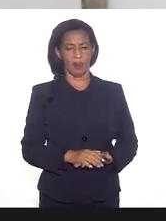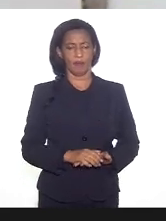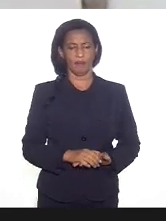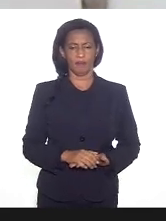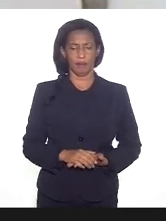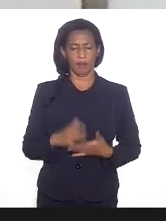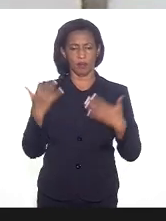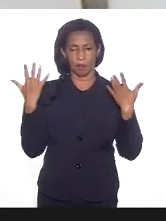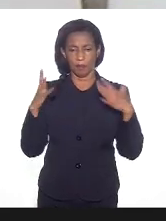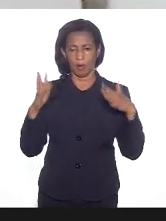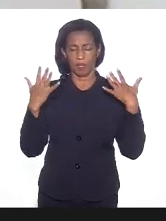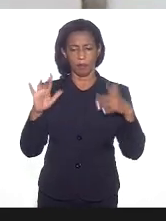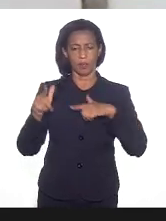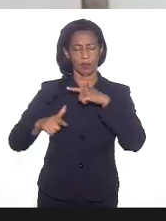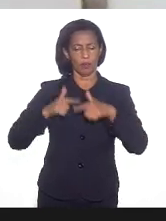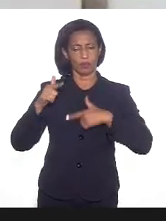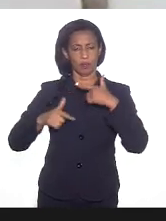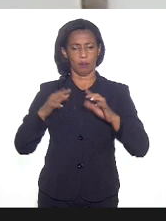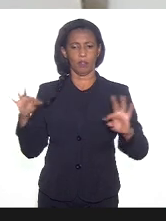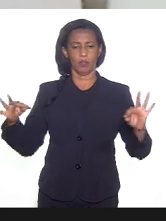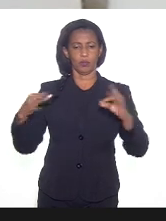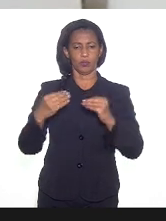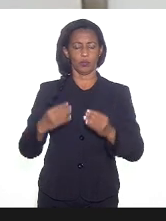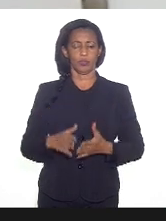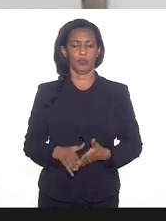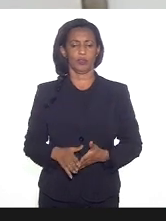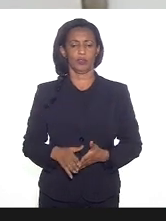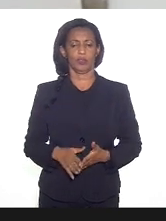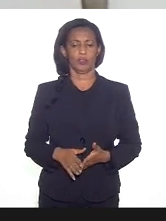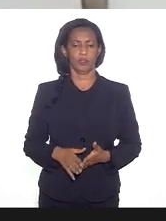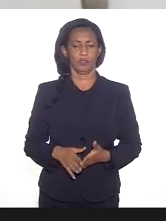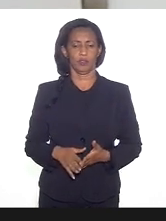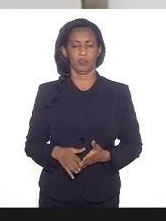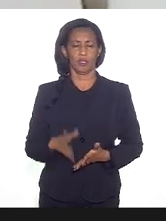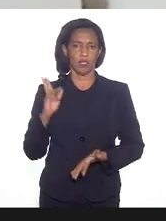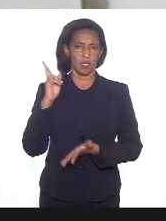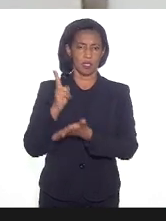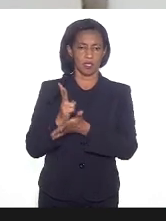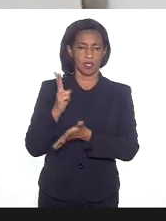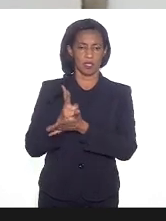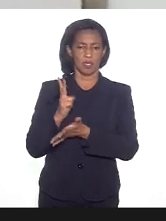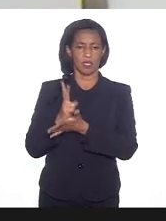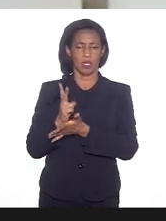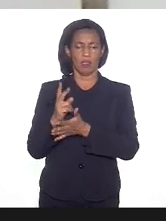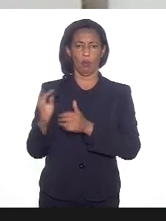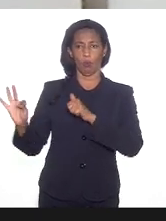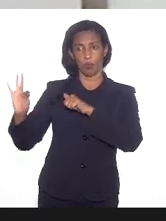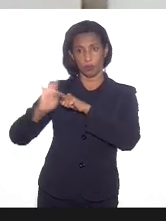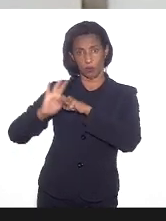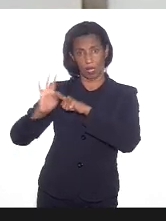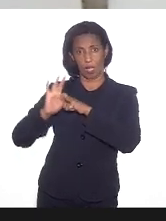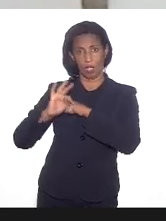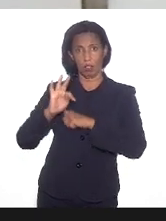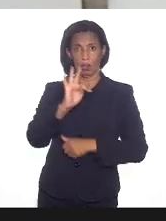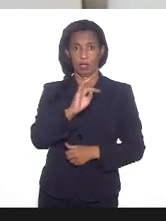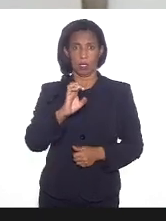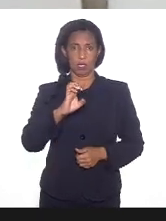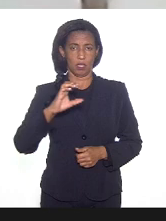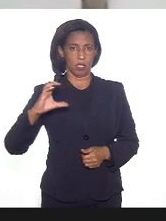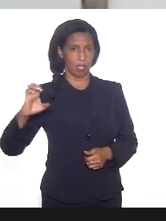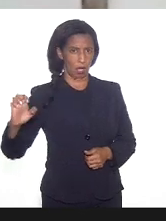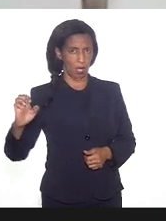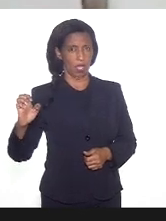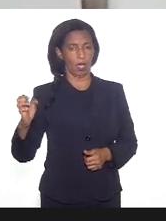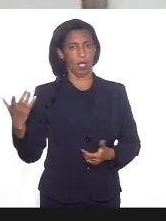apenas parabenizar o trabalho de todos. Sempre que a gente, como técnico do Tribunal de Contas, no meu caso cedido